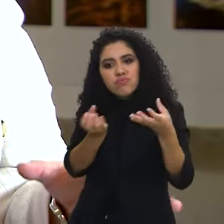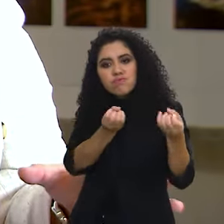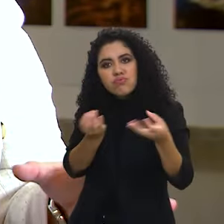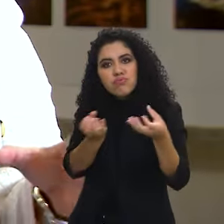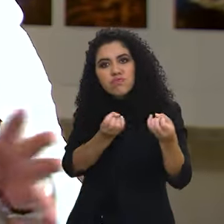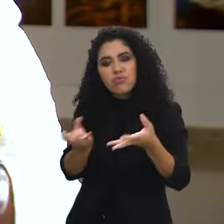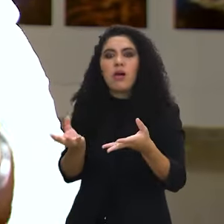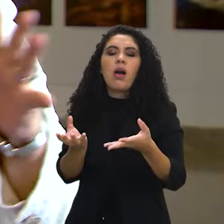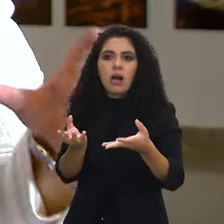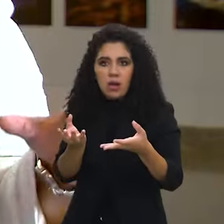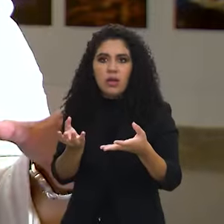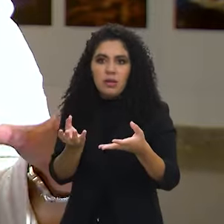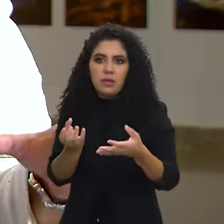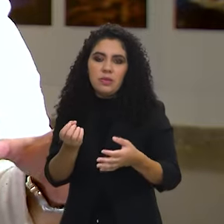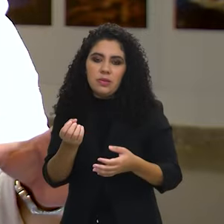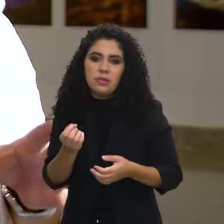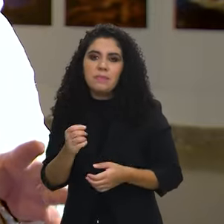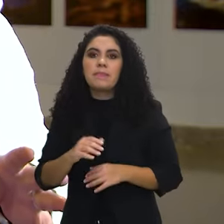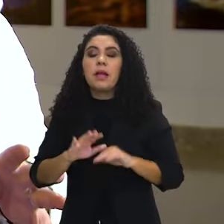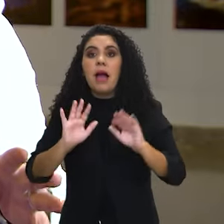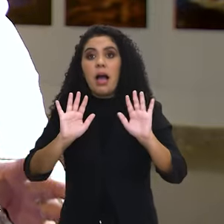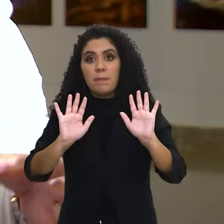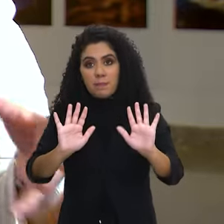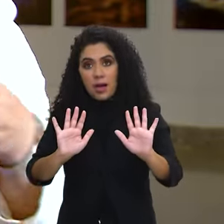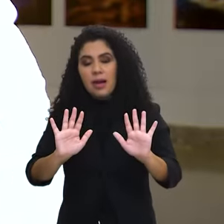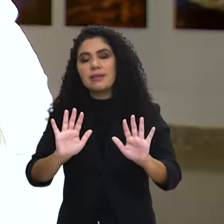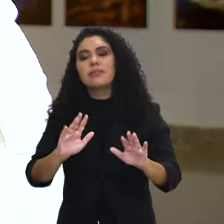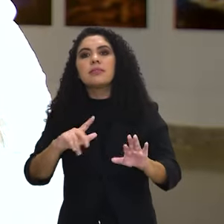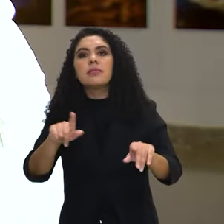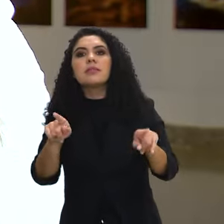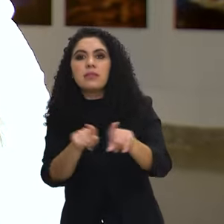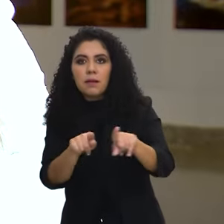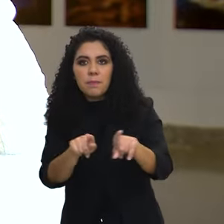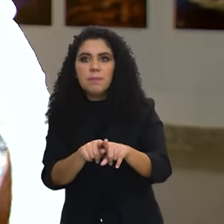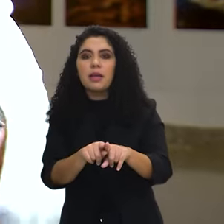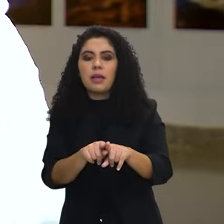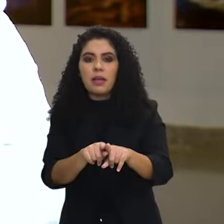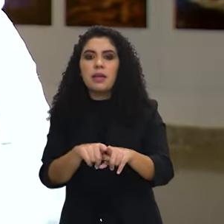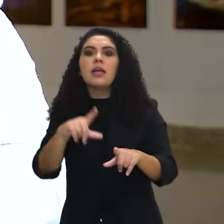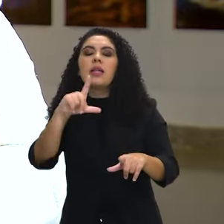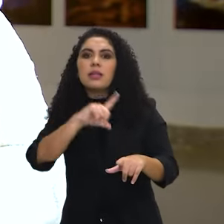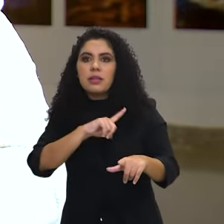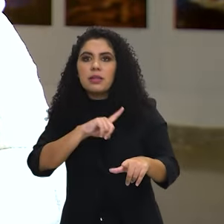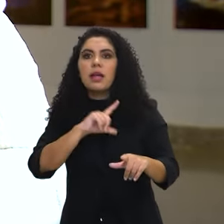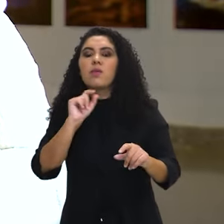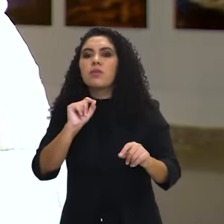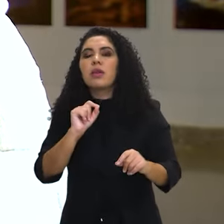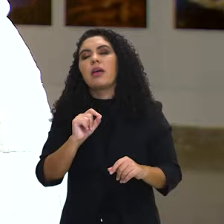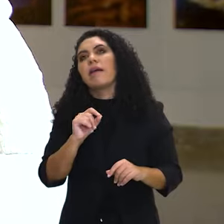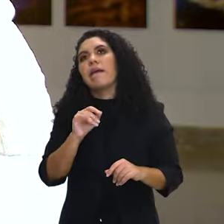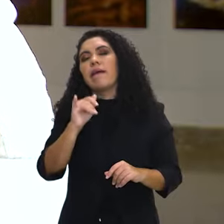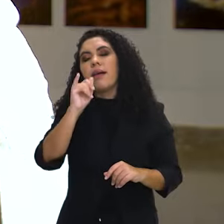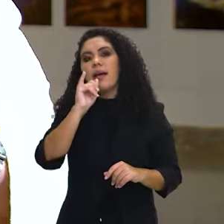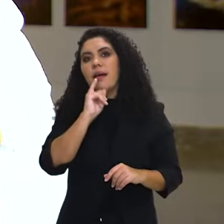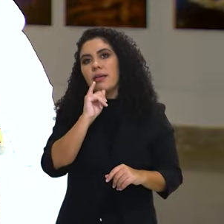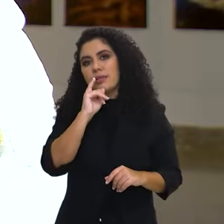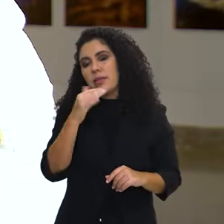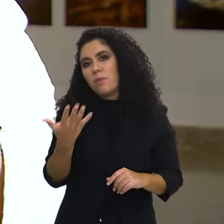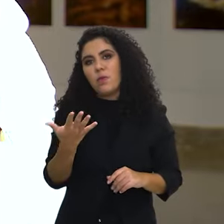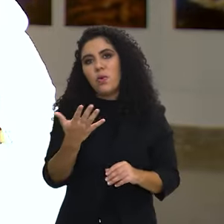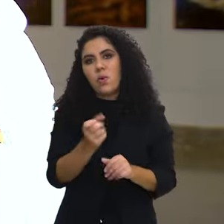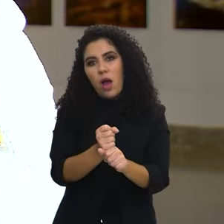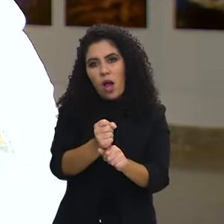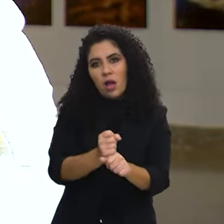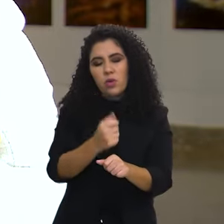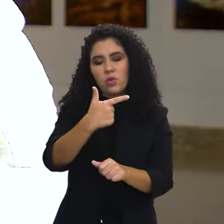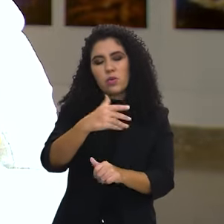sistema que a gente chama do sistema 180 e ao mesmo tempo o número de atendimentos né veja bem nós temos